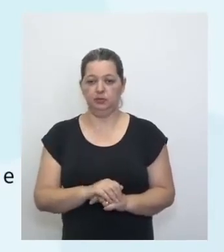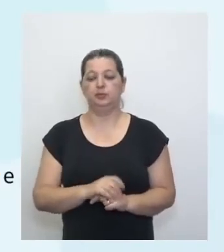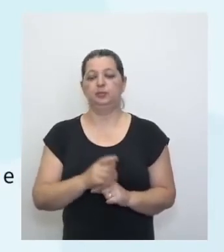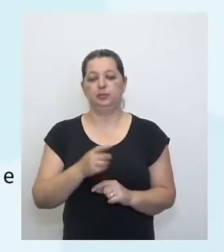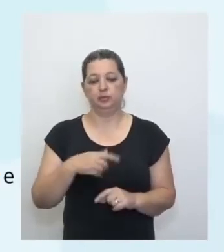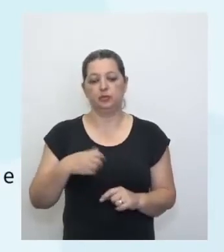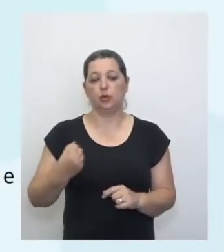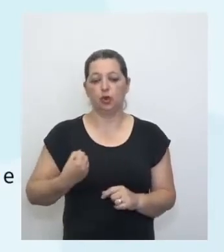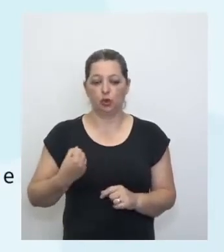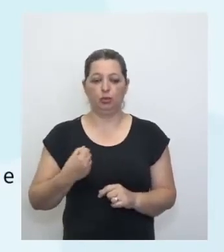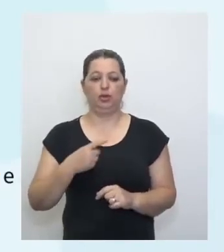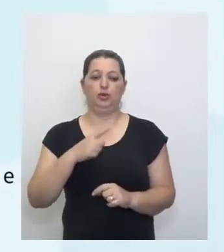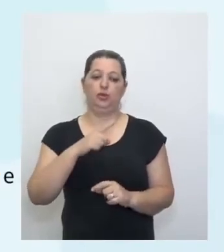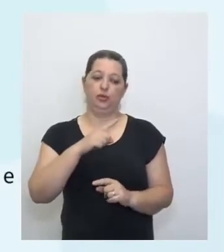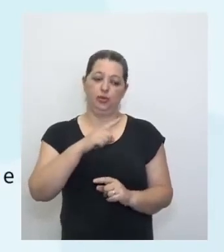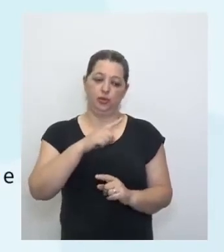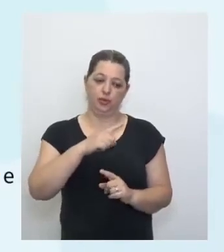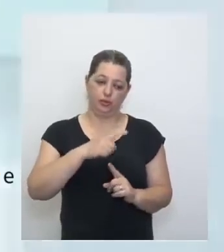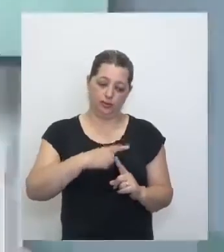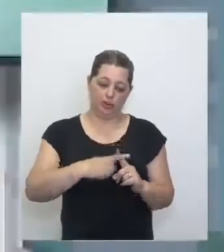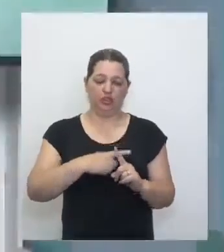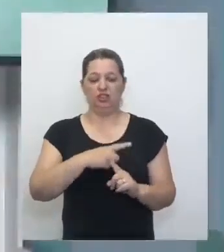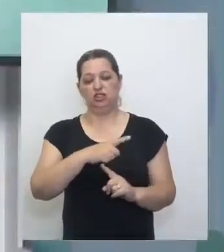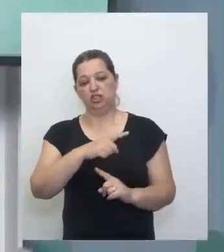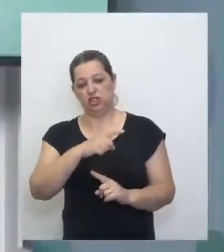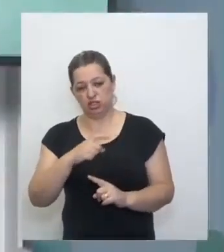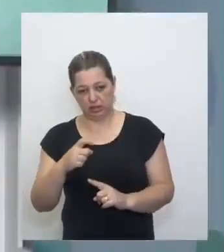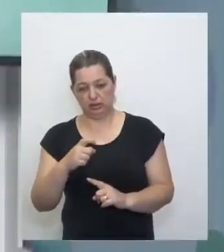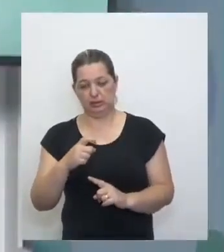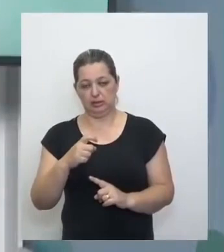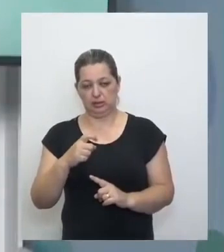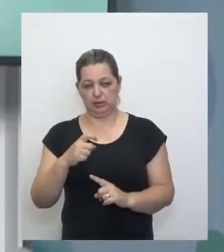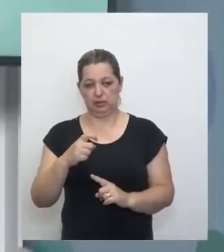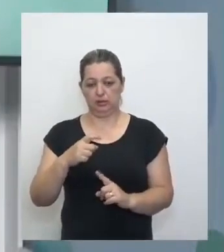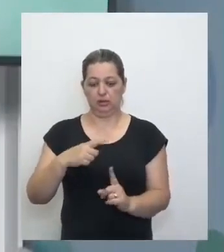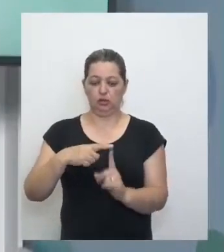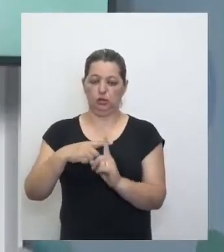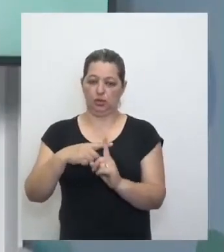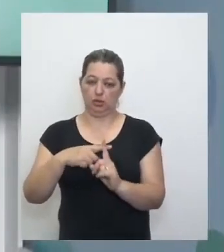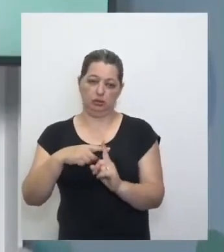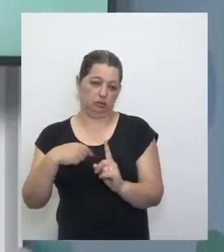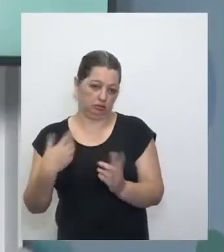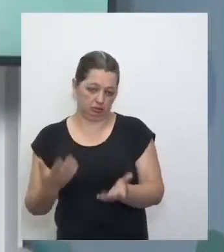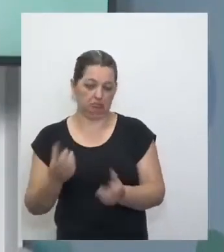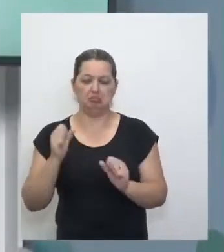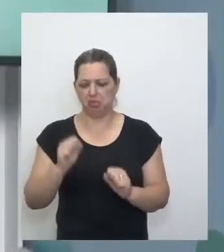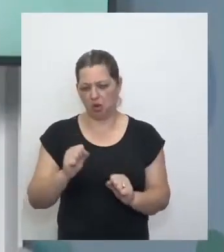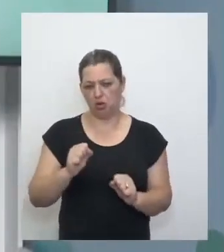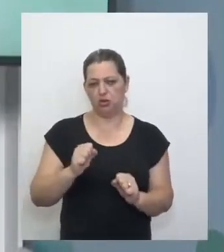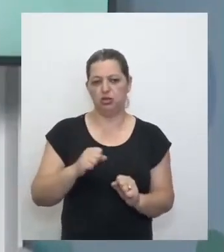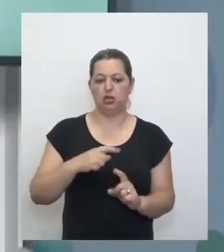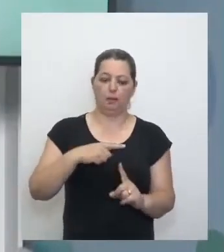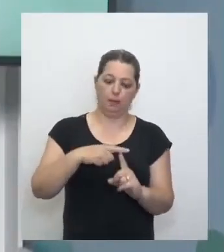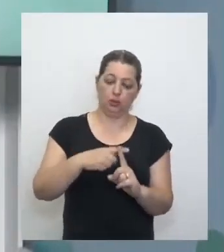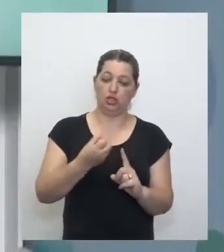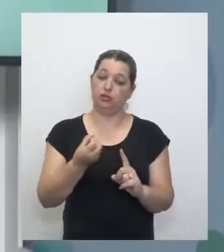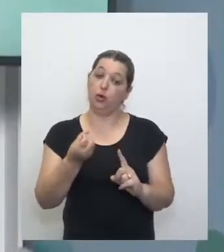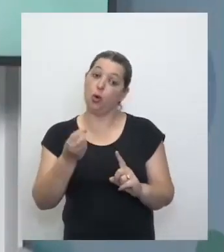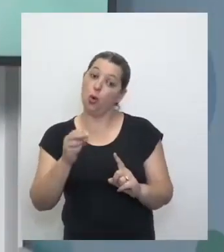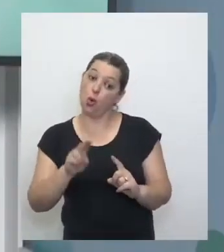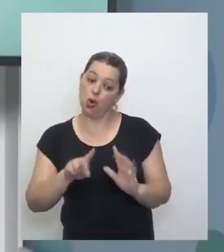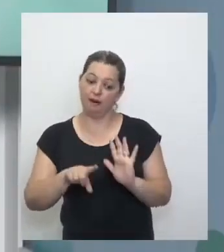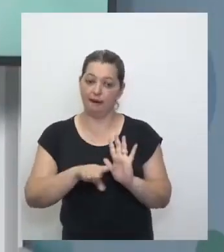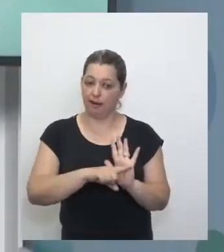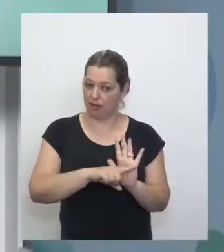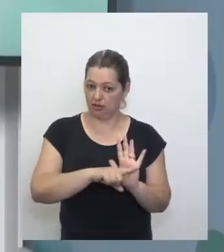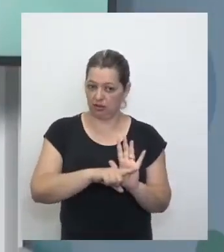o x somado com alguém. Lembrando que tanto o número A quanto o número B que aparece aí pode ser positivo ou negativo. Claro, vai indicar se